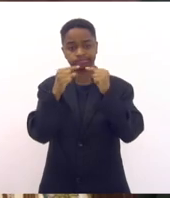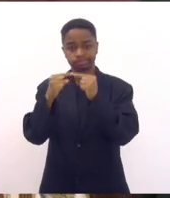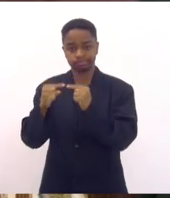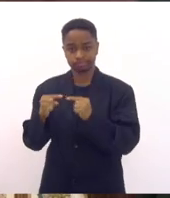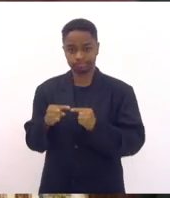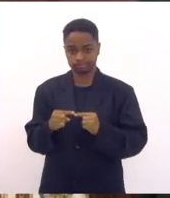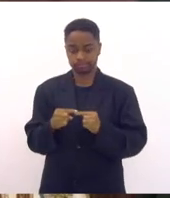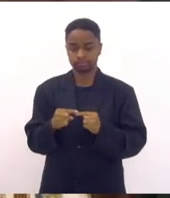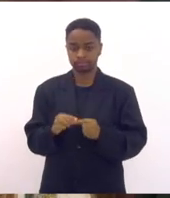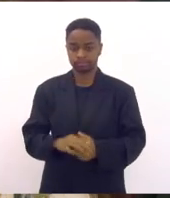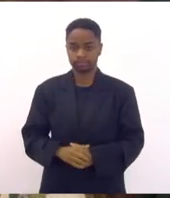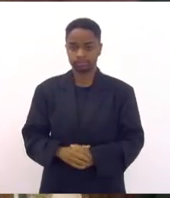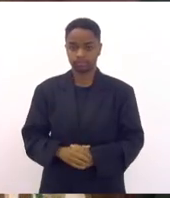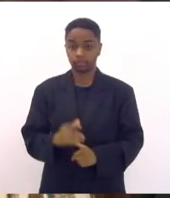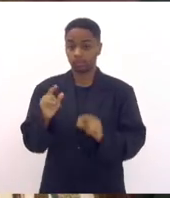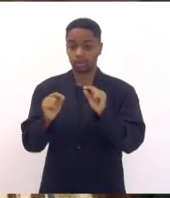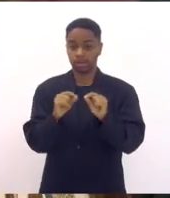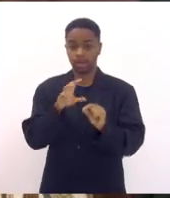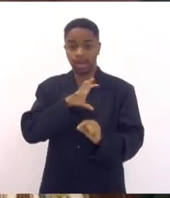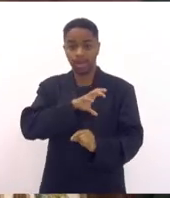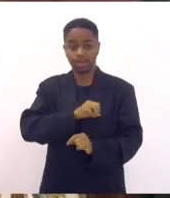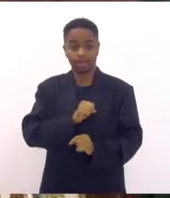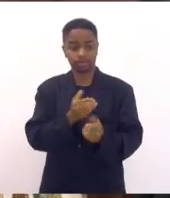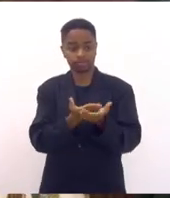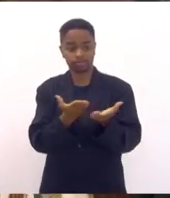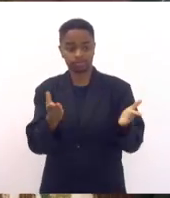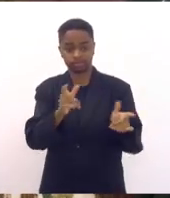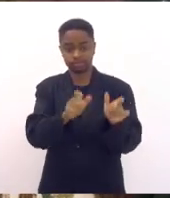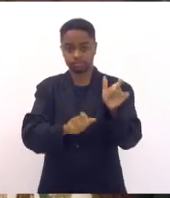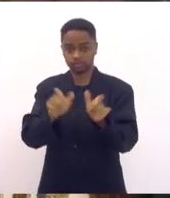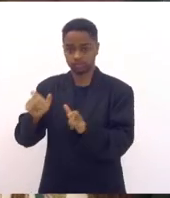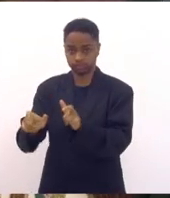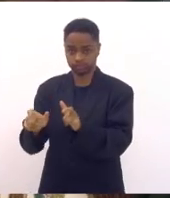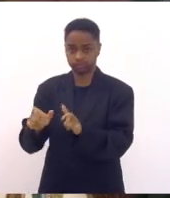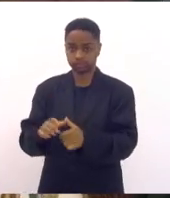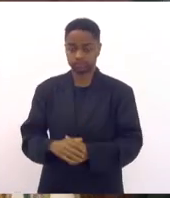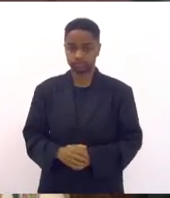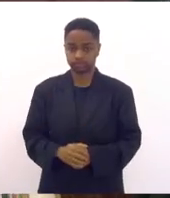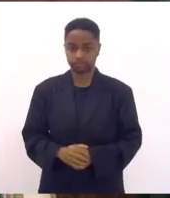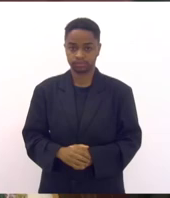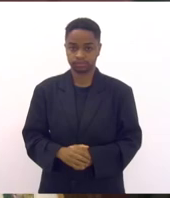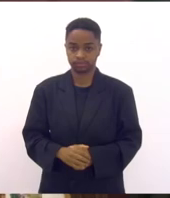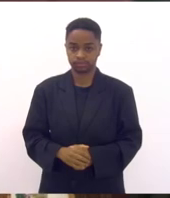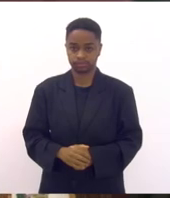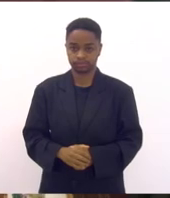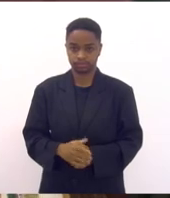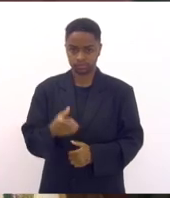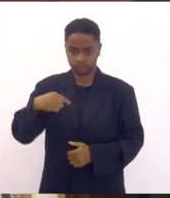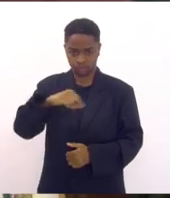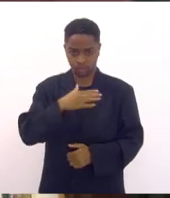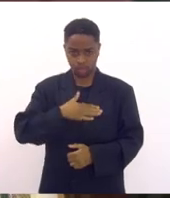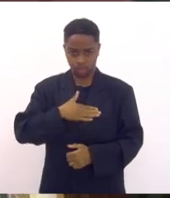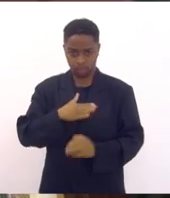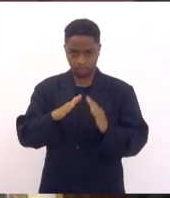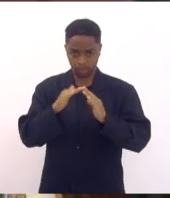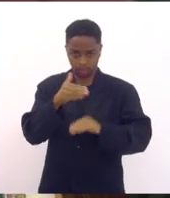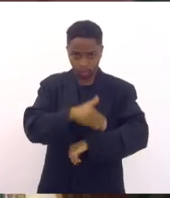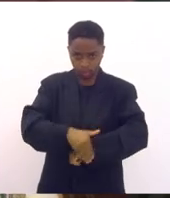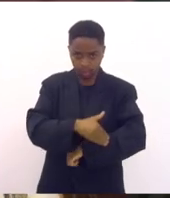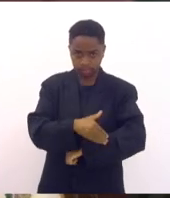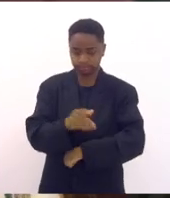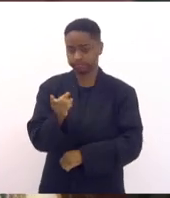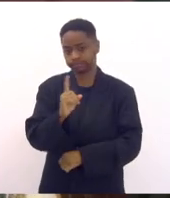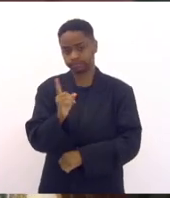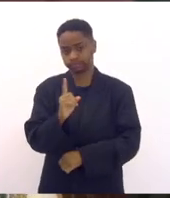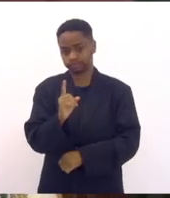aqui que ama teu próximo como a si mesmo você gostaria de estar na rua não